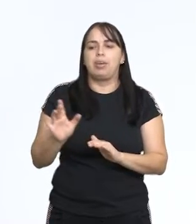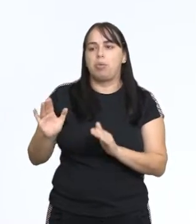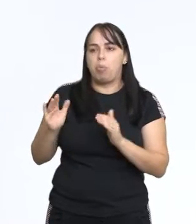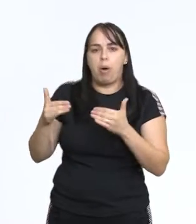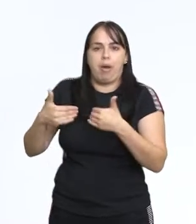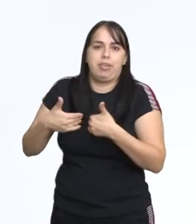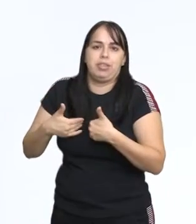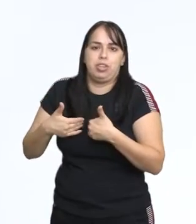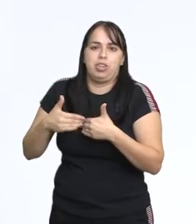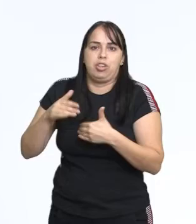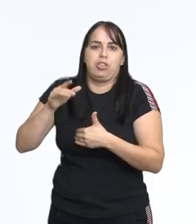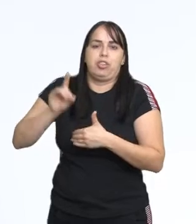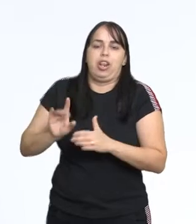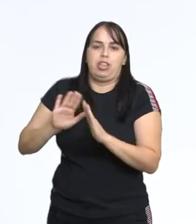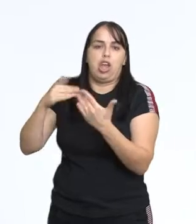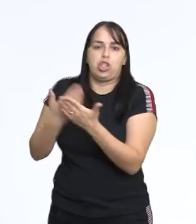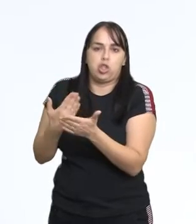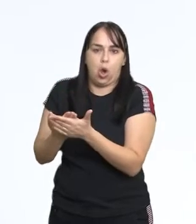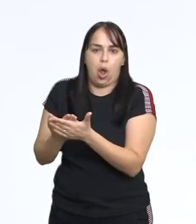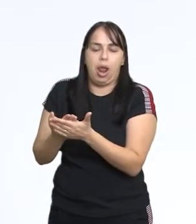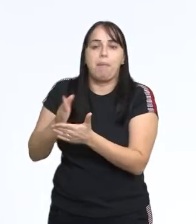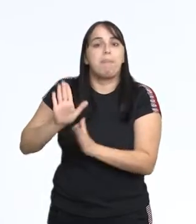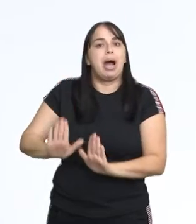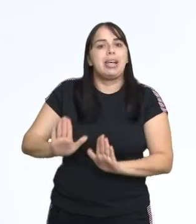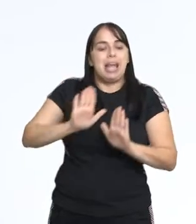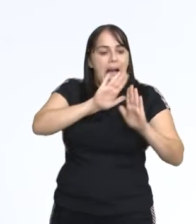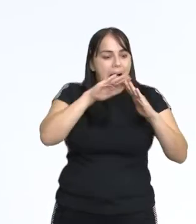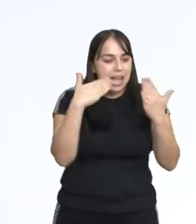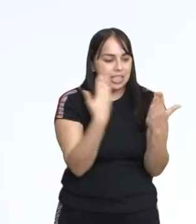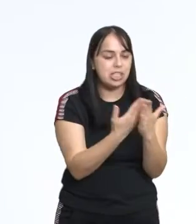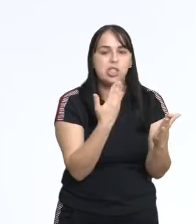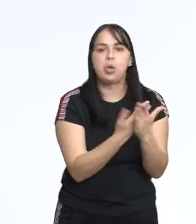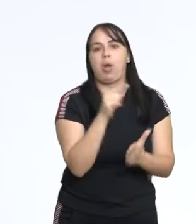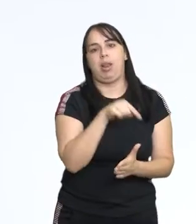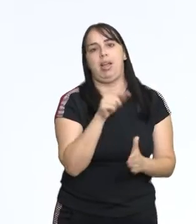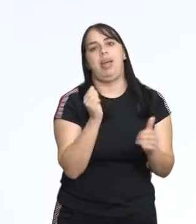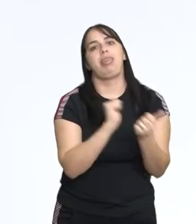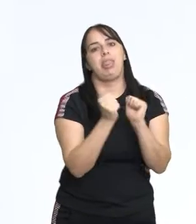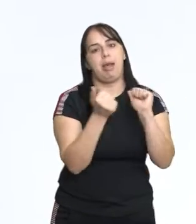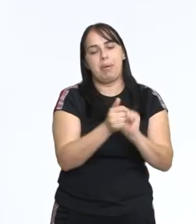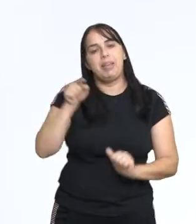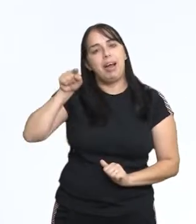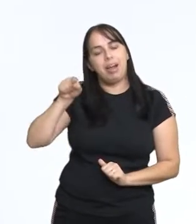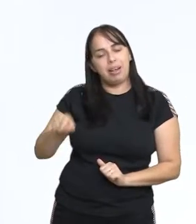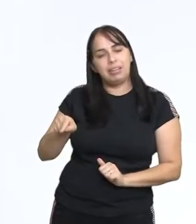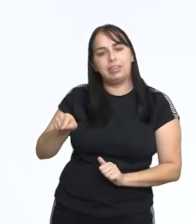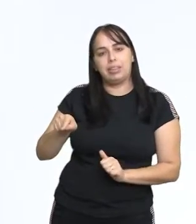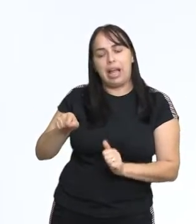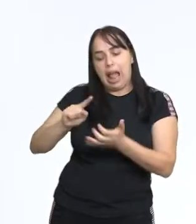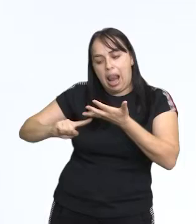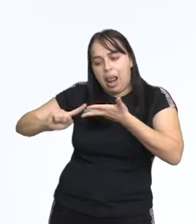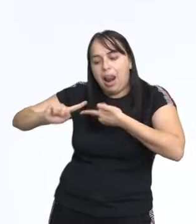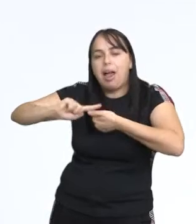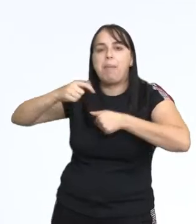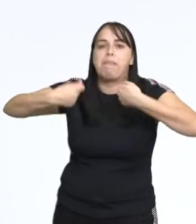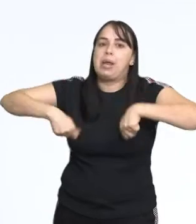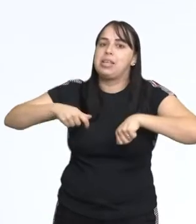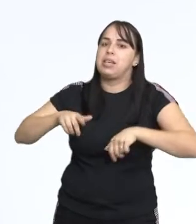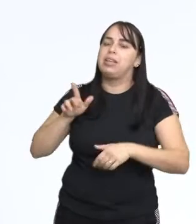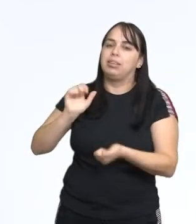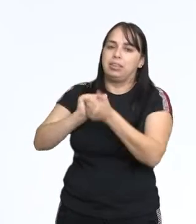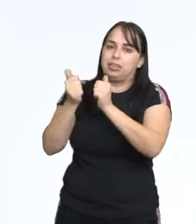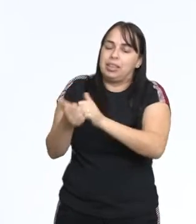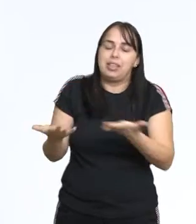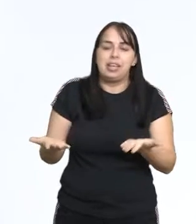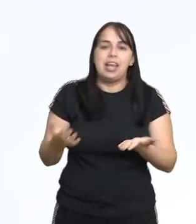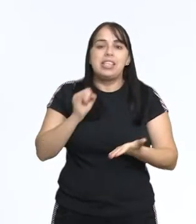de estar na escola, mas o direito de uma escola que se adeque às necessidades especiais dele, né? Porque senão